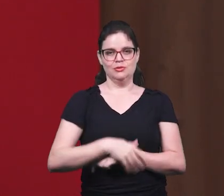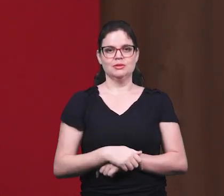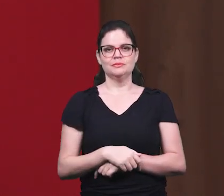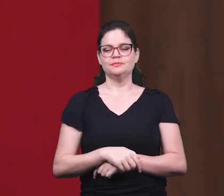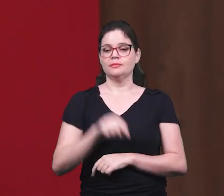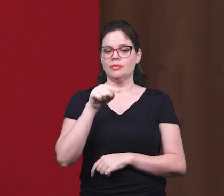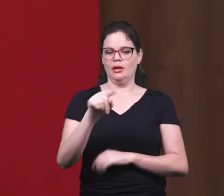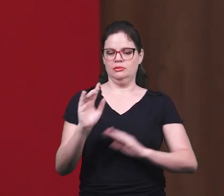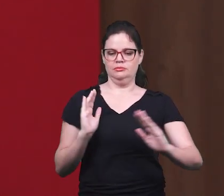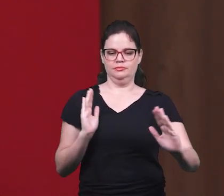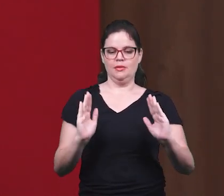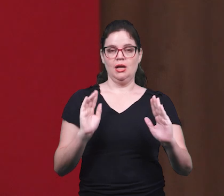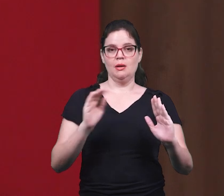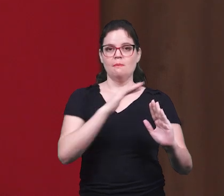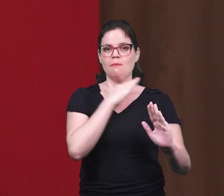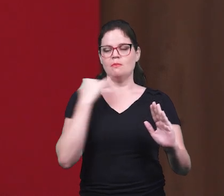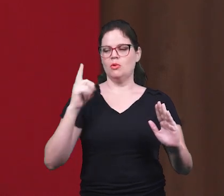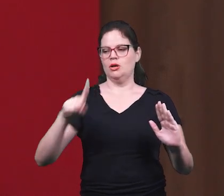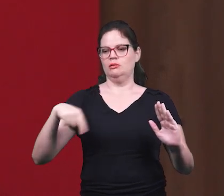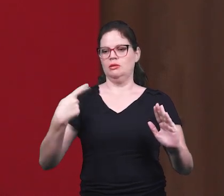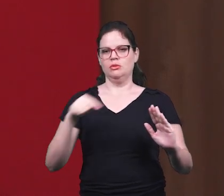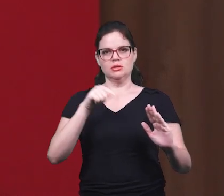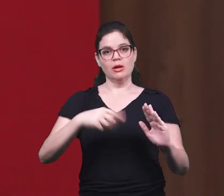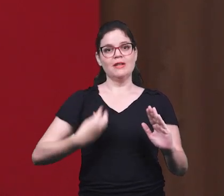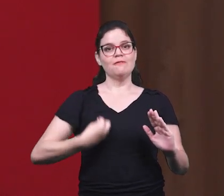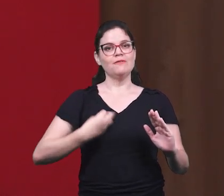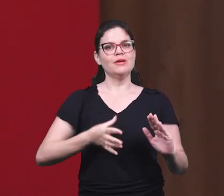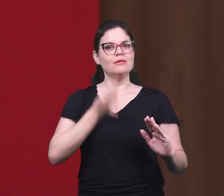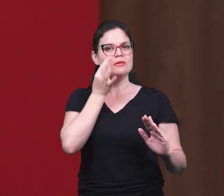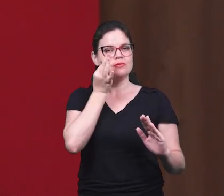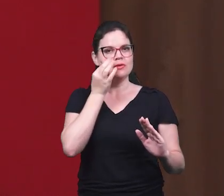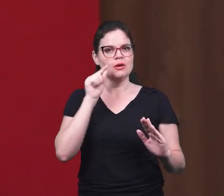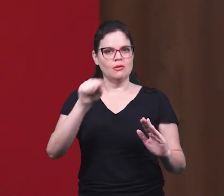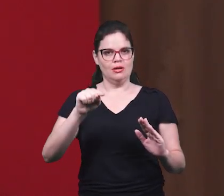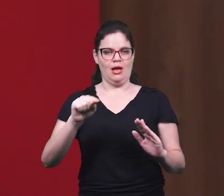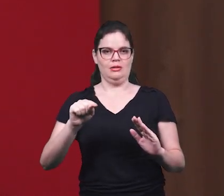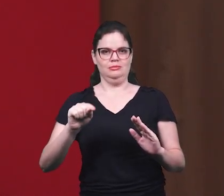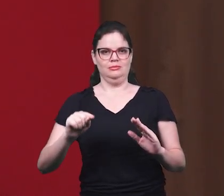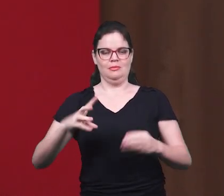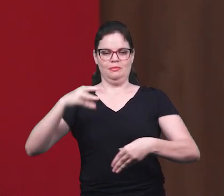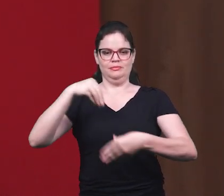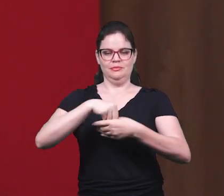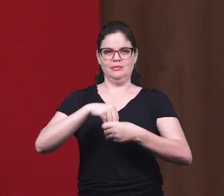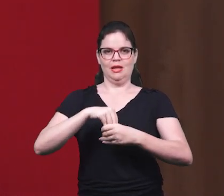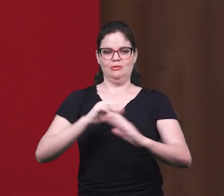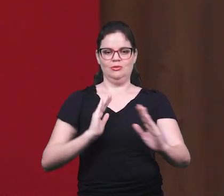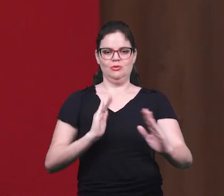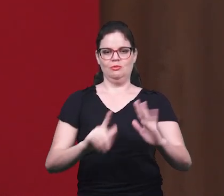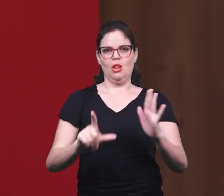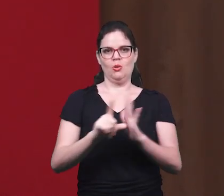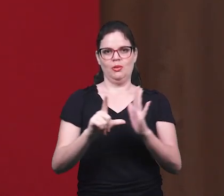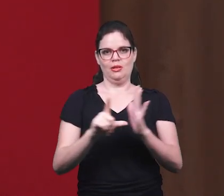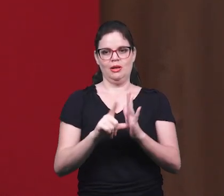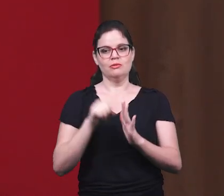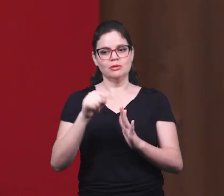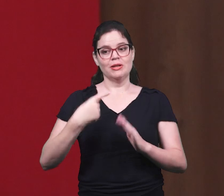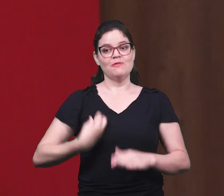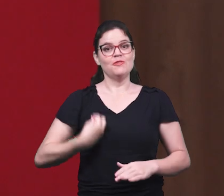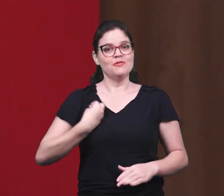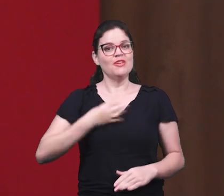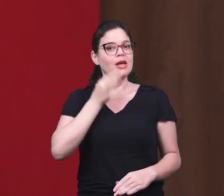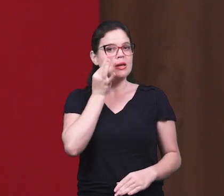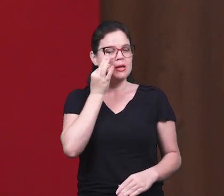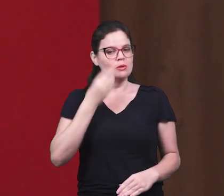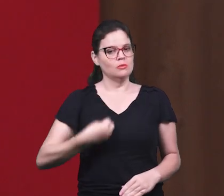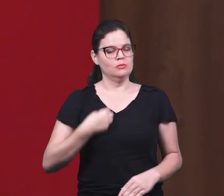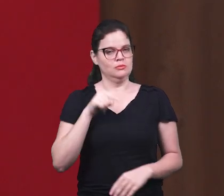foi um contemporâneo de Lutero. Ele pegou esse período dos